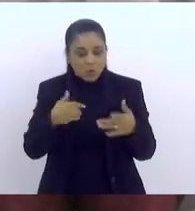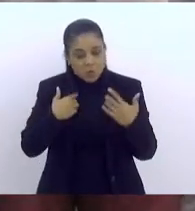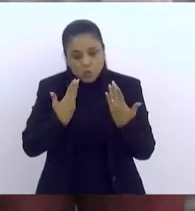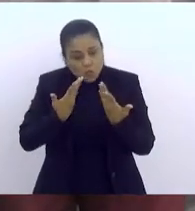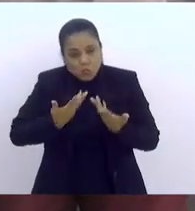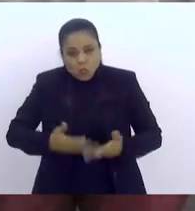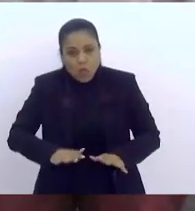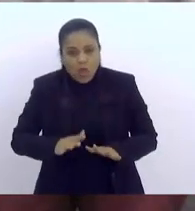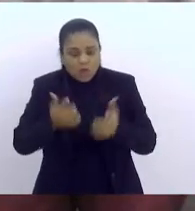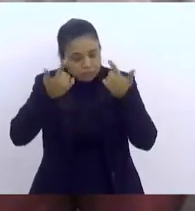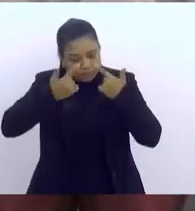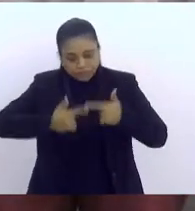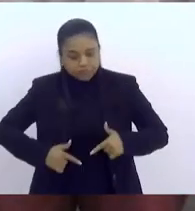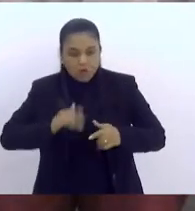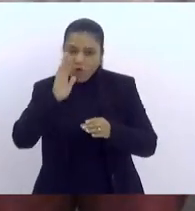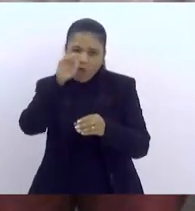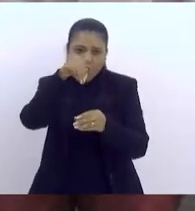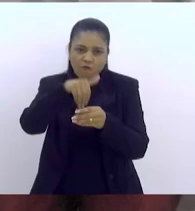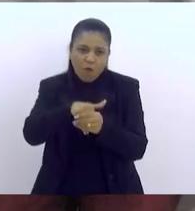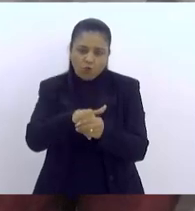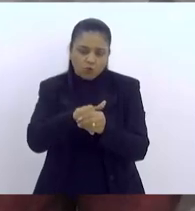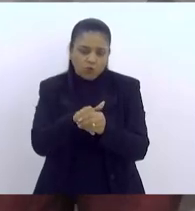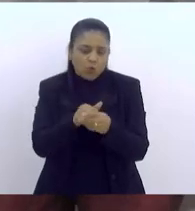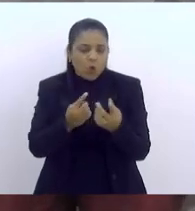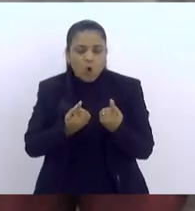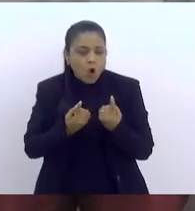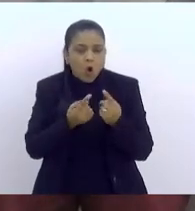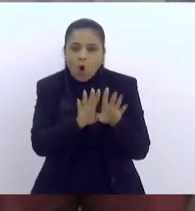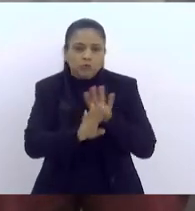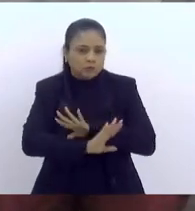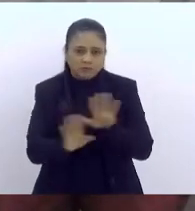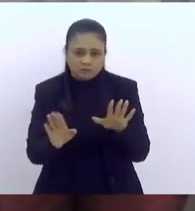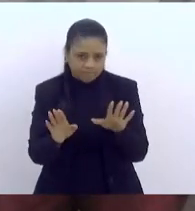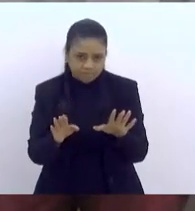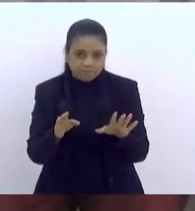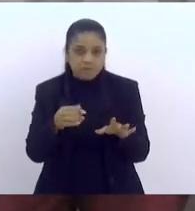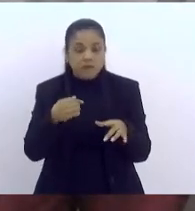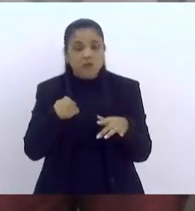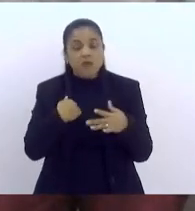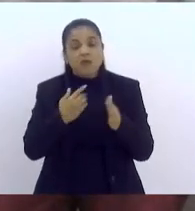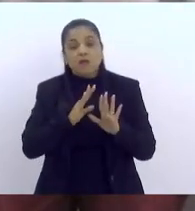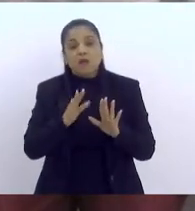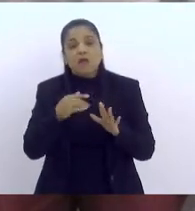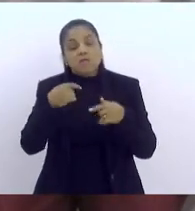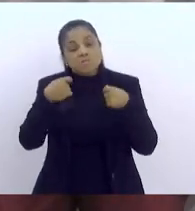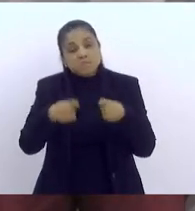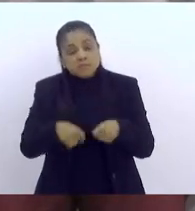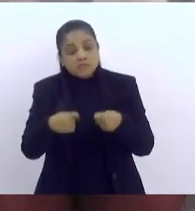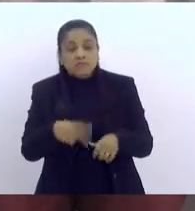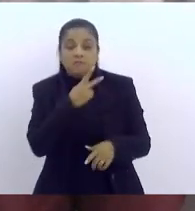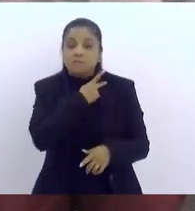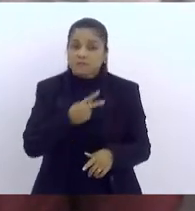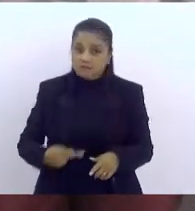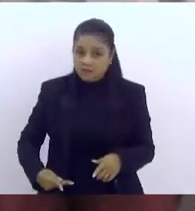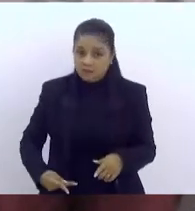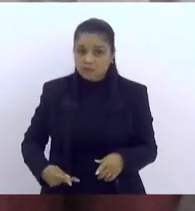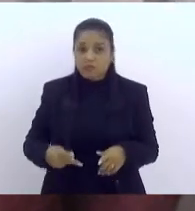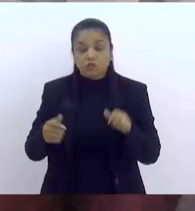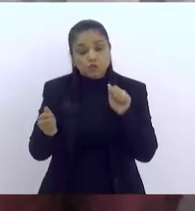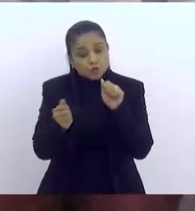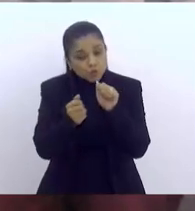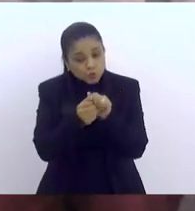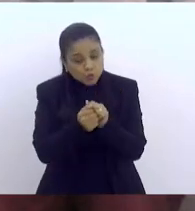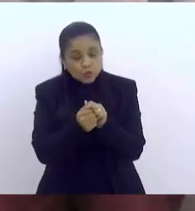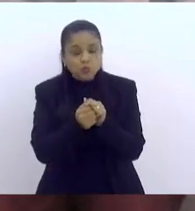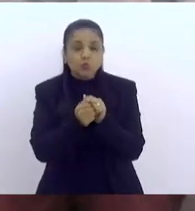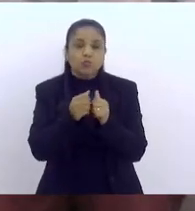Quando eu não quero, me abstenho, eu voto contra. Enfim. Mas o que a gente precisa trazer, presidente, e aí eu preciso, junto com o senhor,